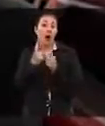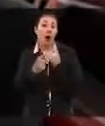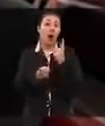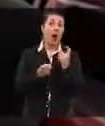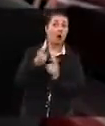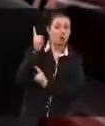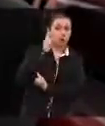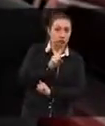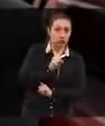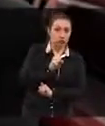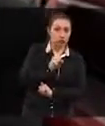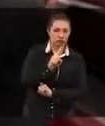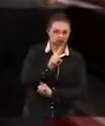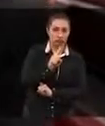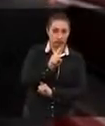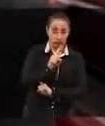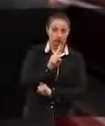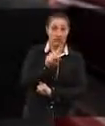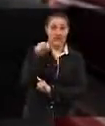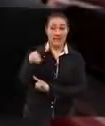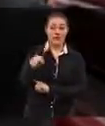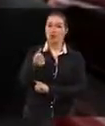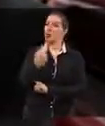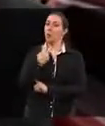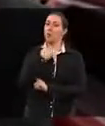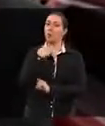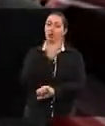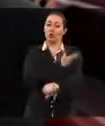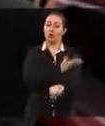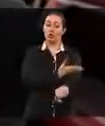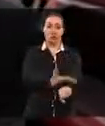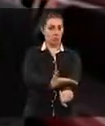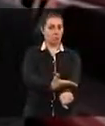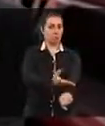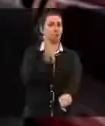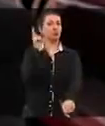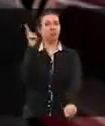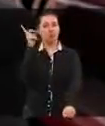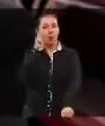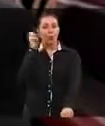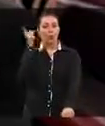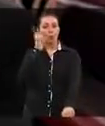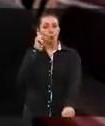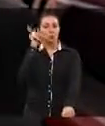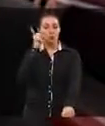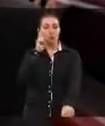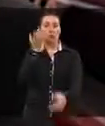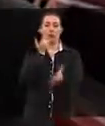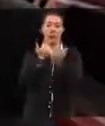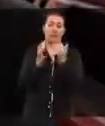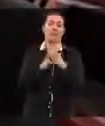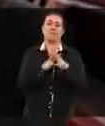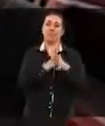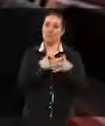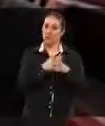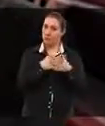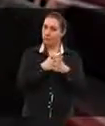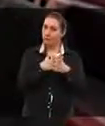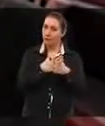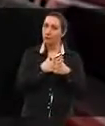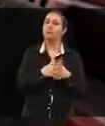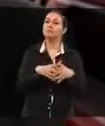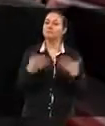consumir eventualmente, tá? O legal, Gisele, é que isso não vire um hábito, né? Que a gente estava conversando,